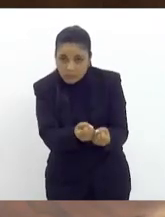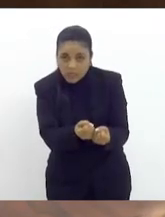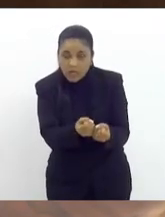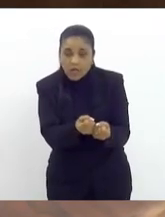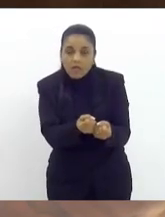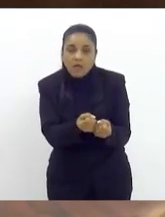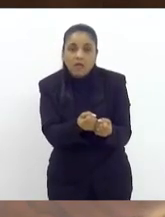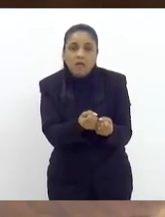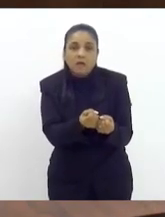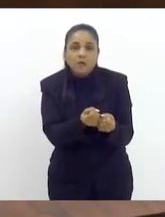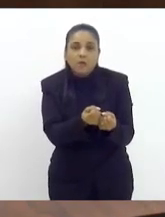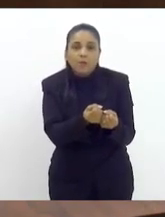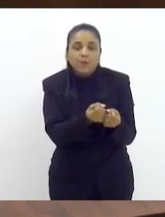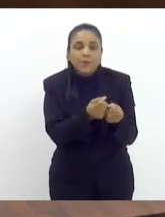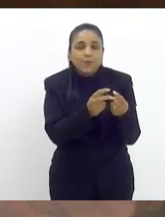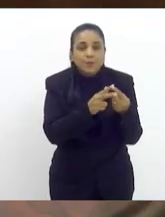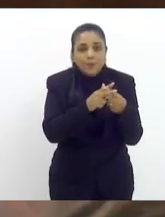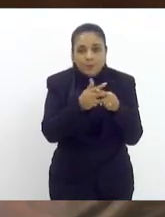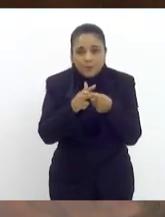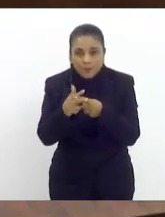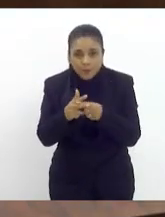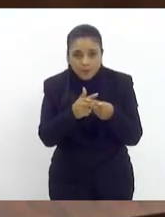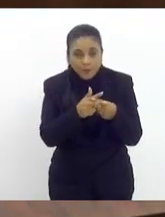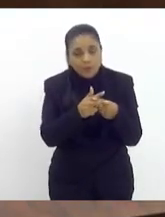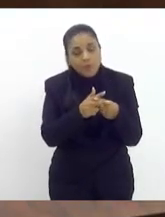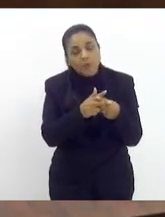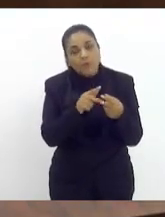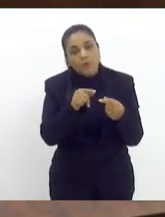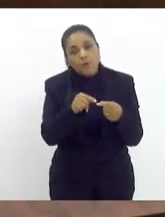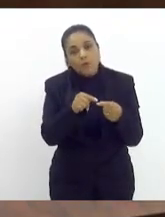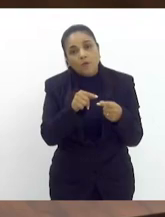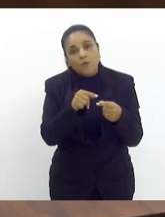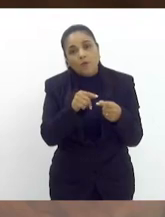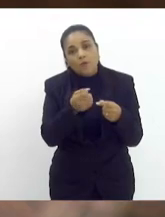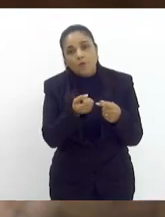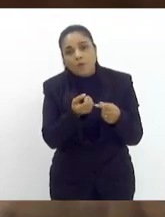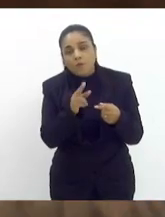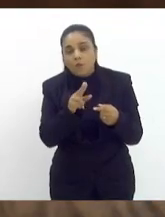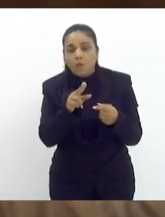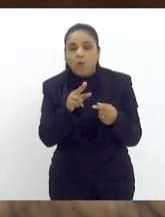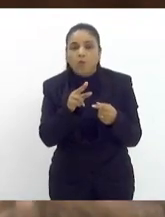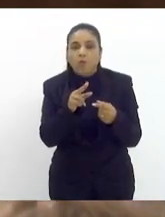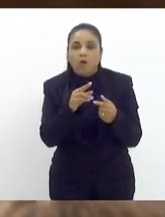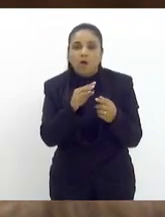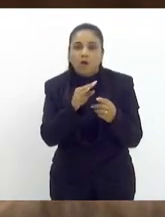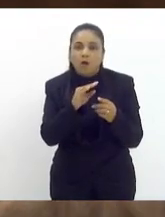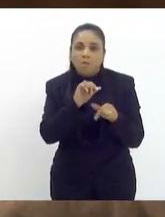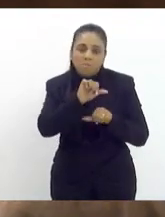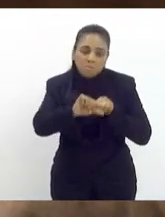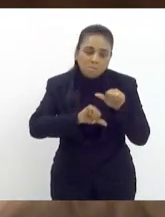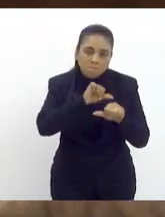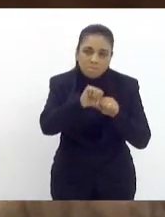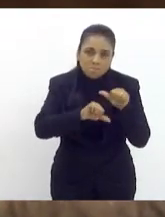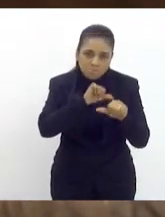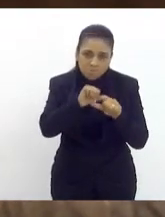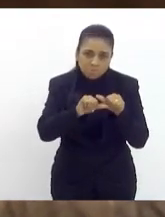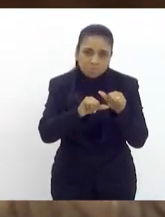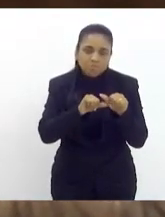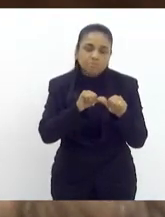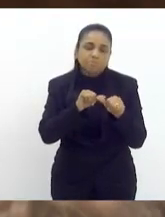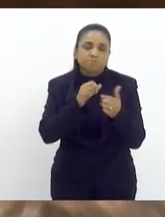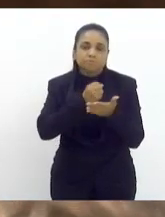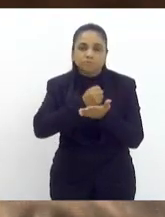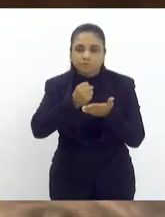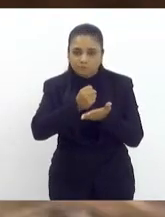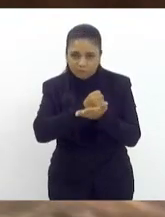também o que eu acho que é o correto, alterar o caderno de encargos das concessões. E a outra alteração